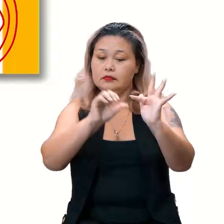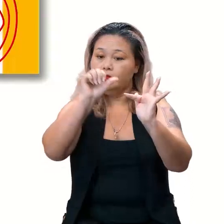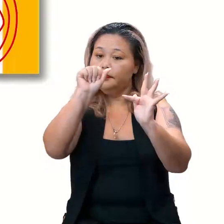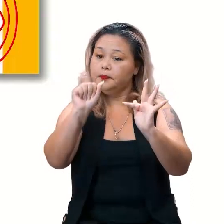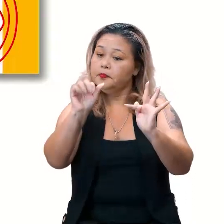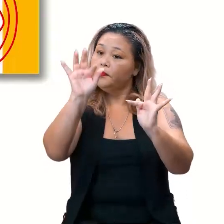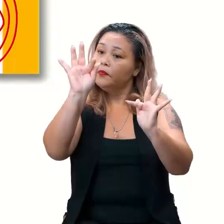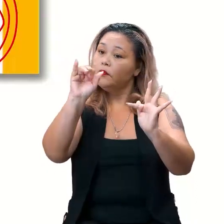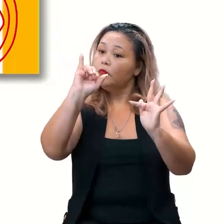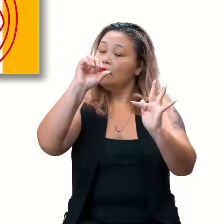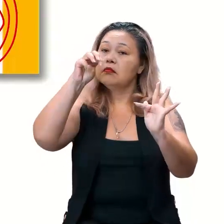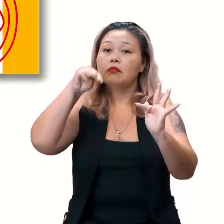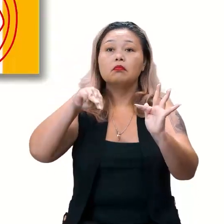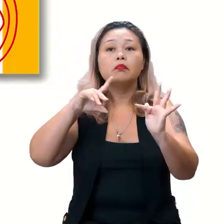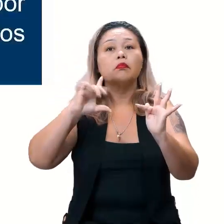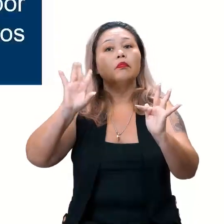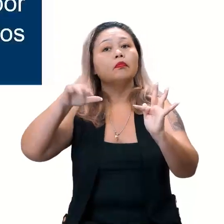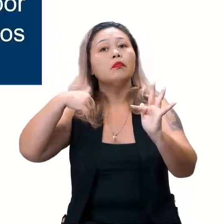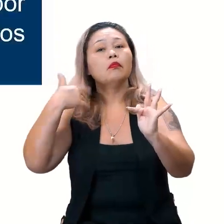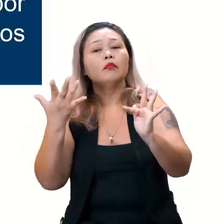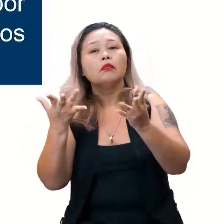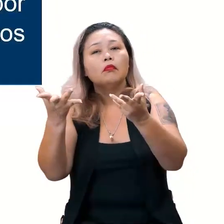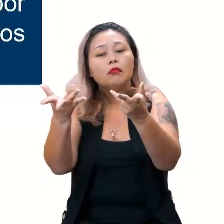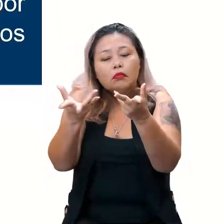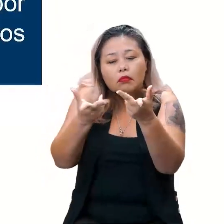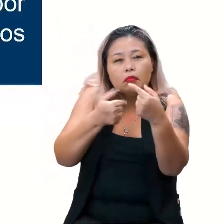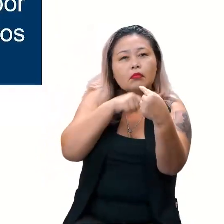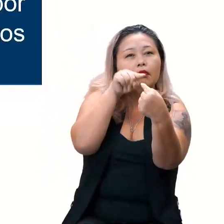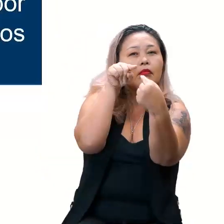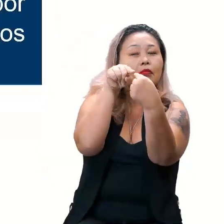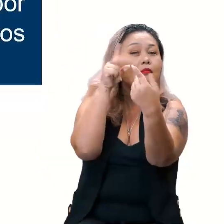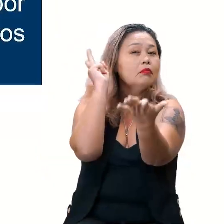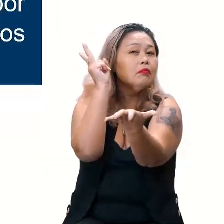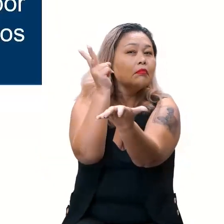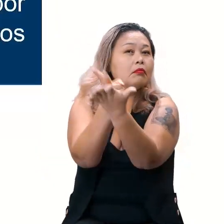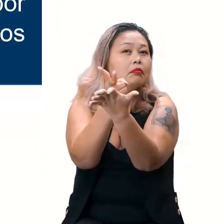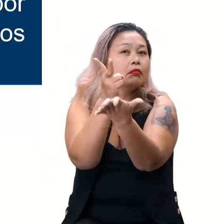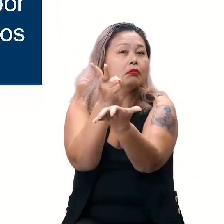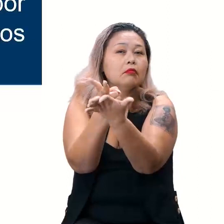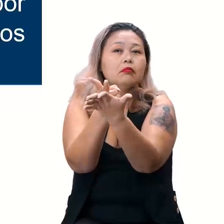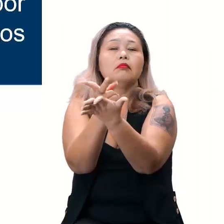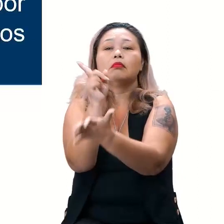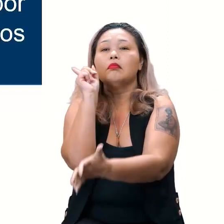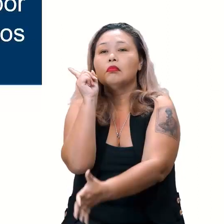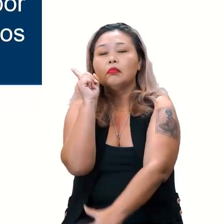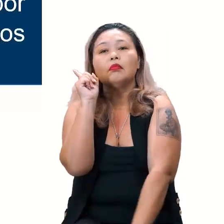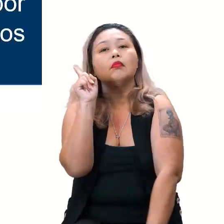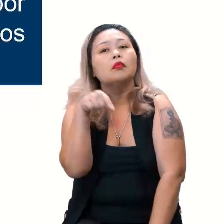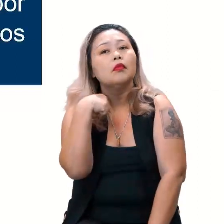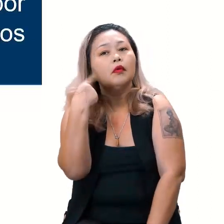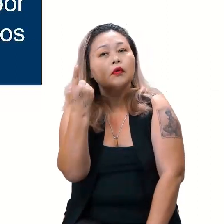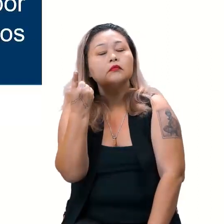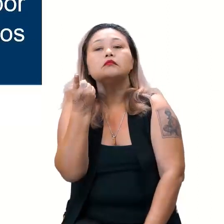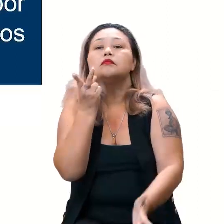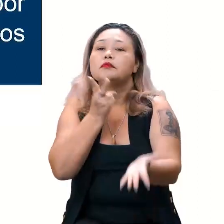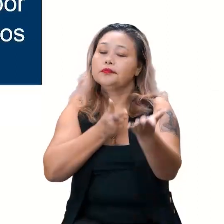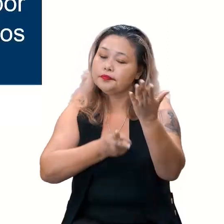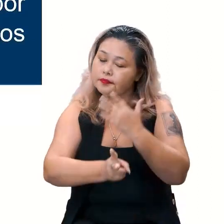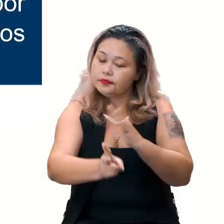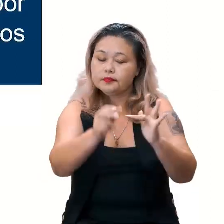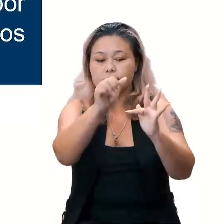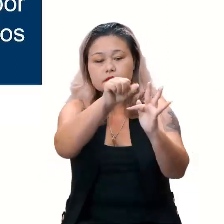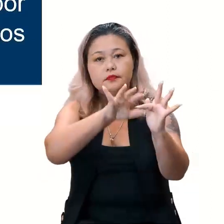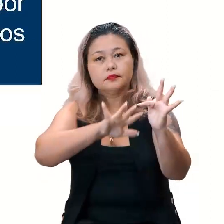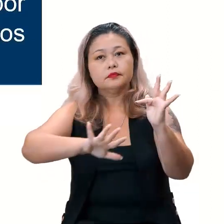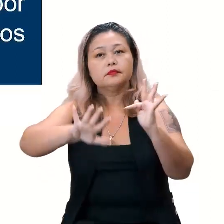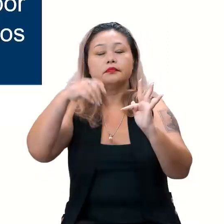afim. As habilidades a gente conecta com as mesmas, né? Porque são as mesmas, ainda estamos na função e vocês precisam